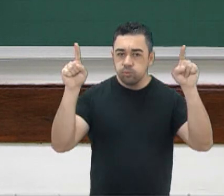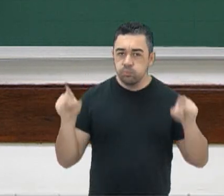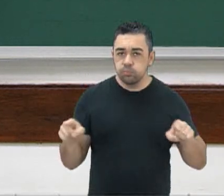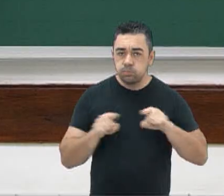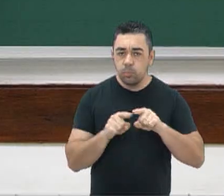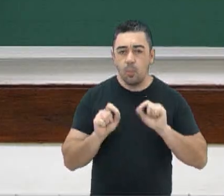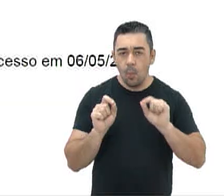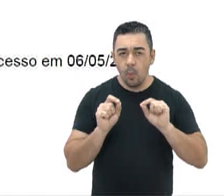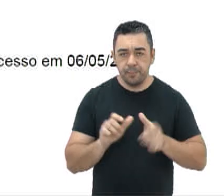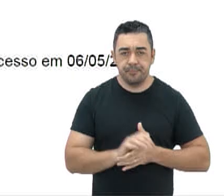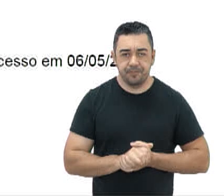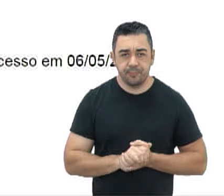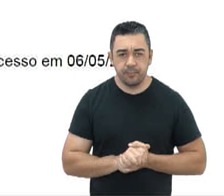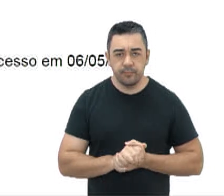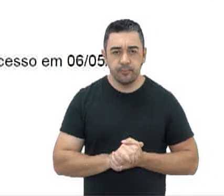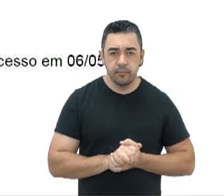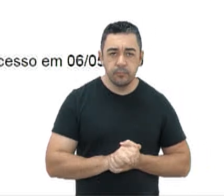falando.